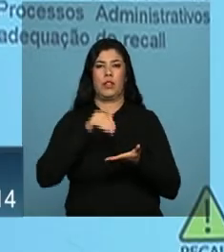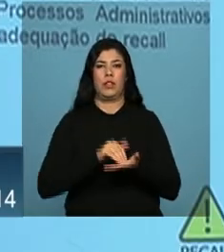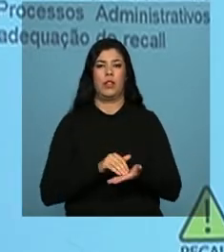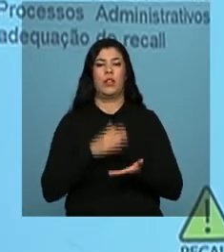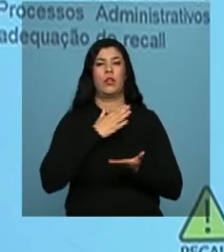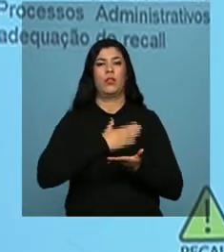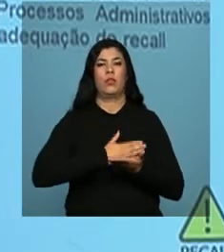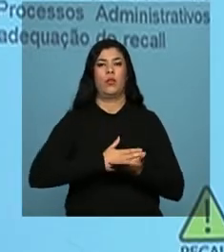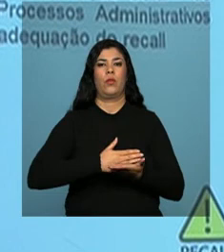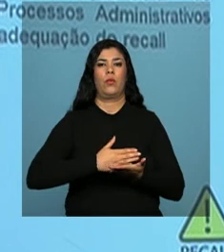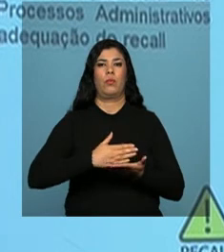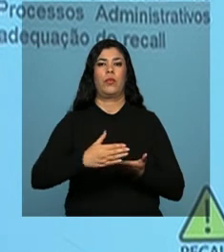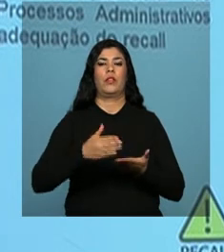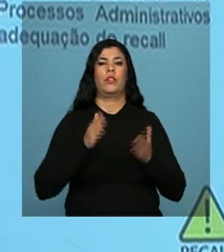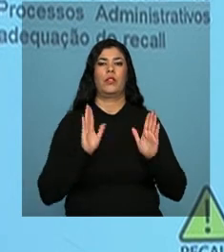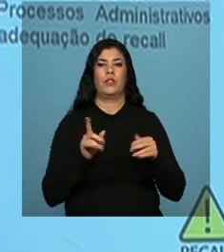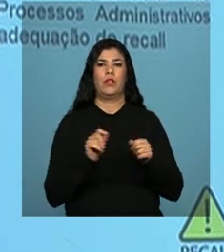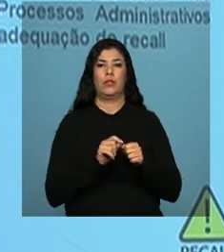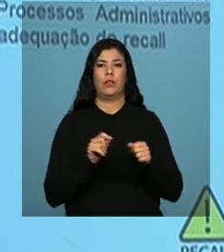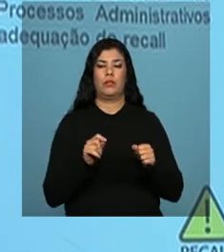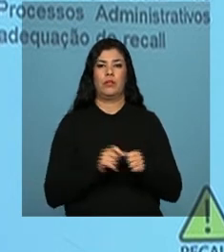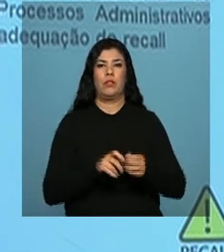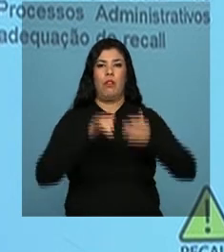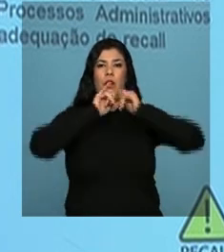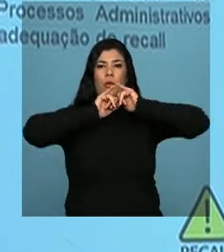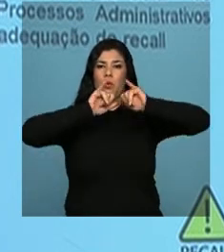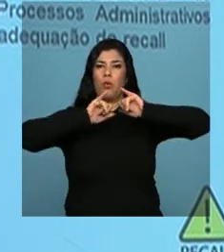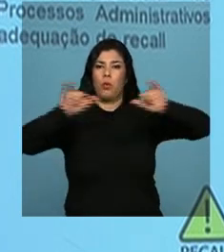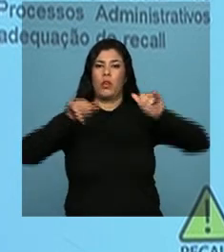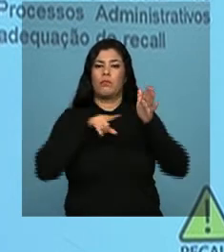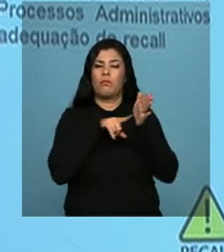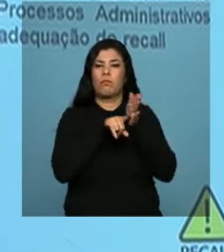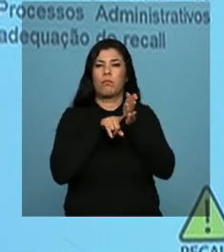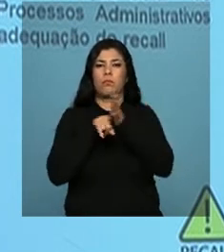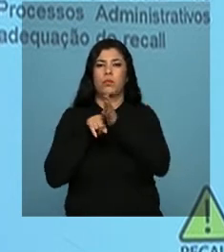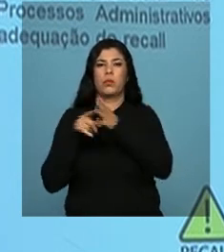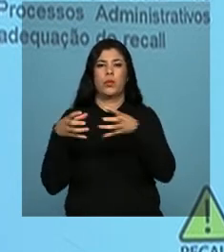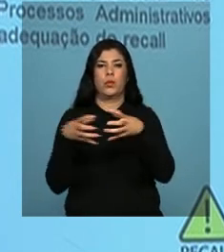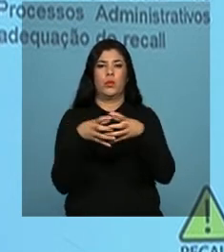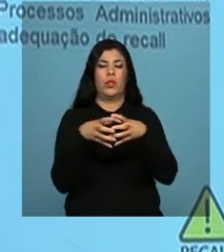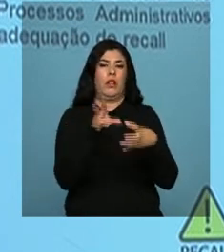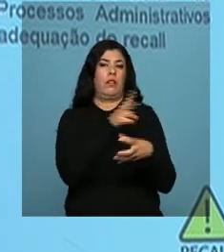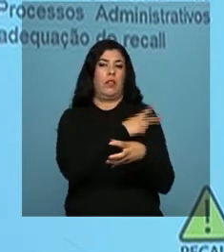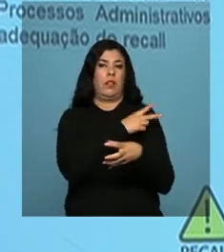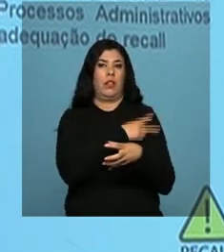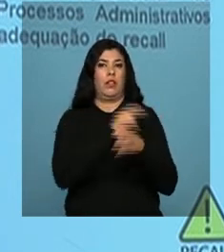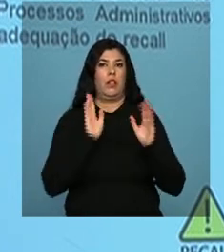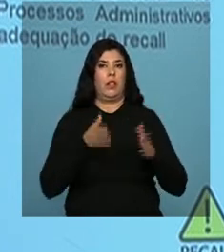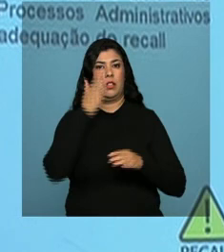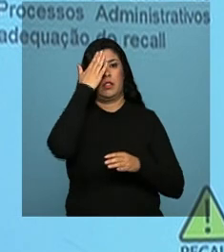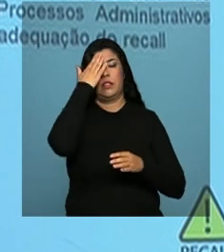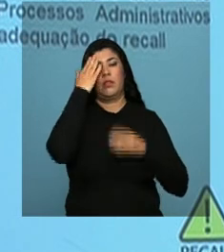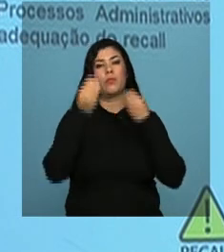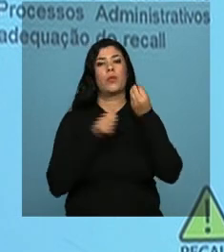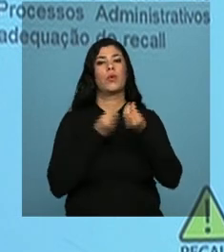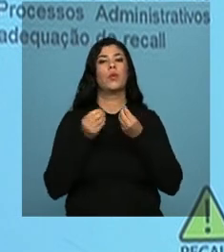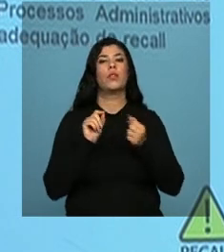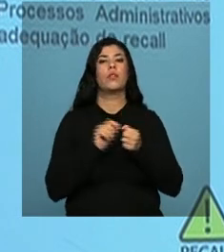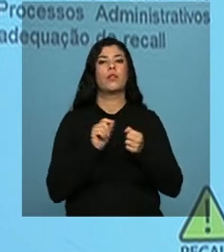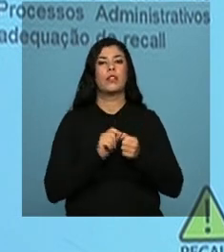partir do protocolo essa campanha é analisada pela equipe técnica que pode